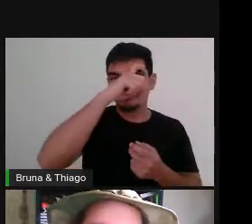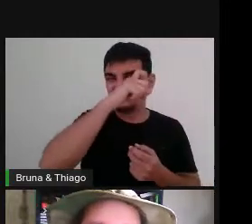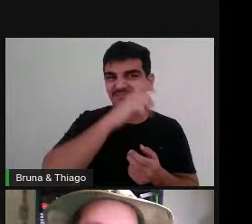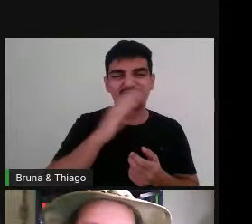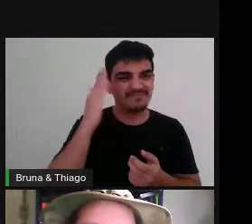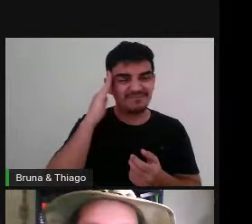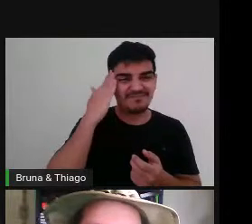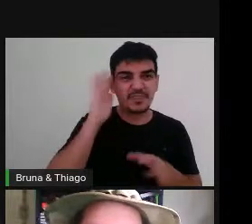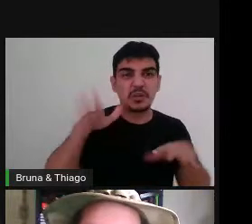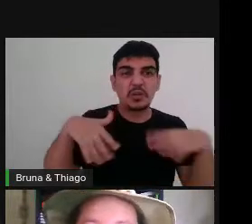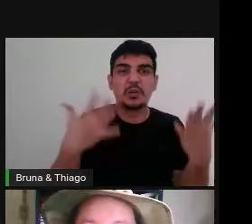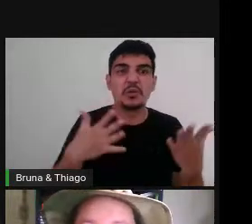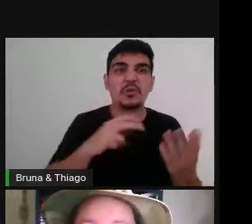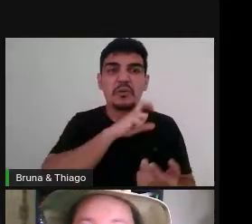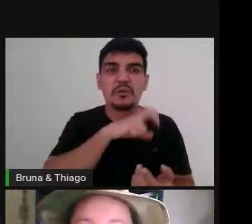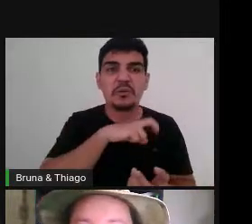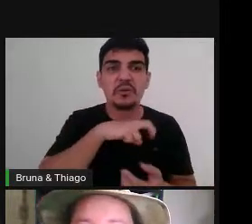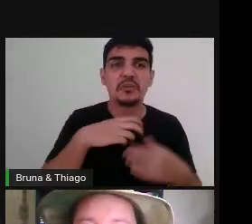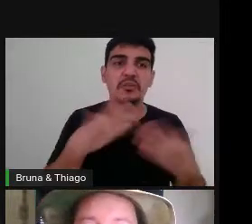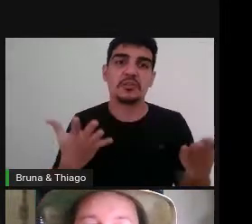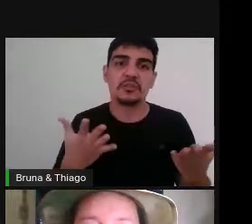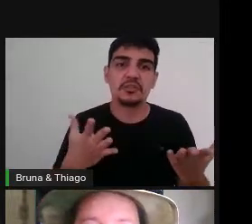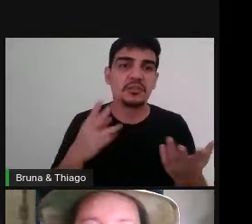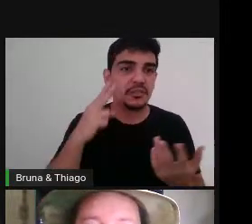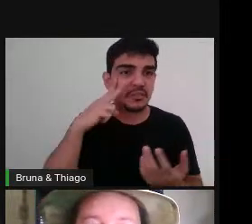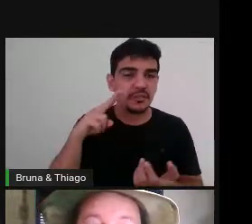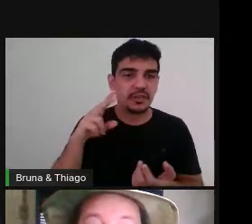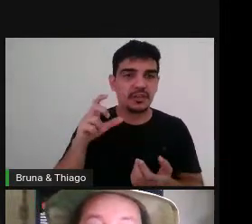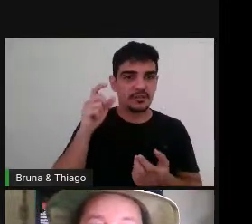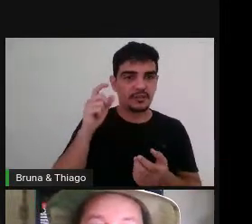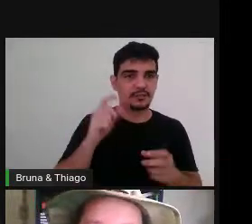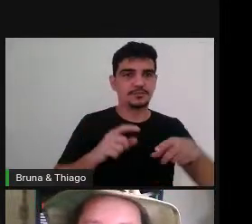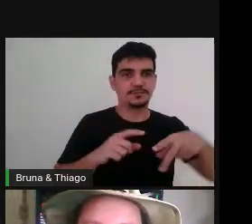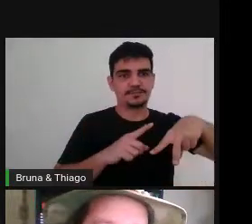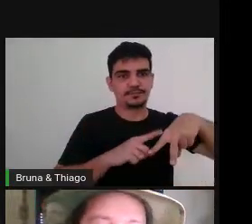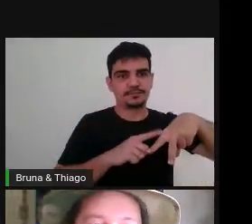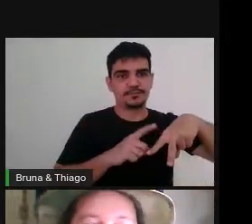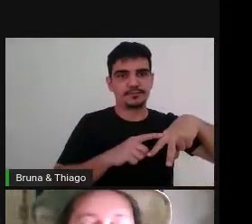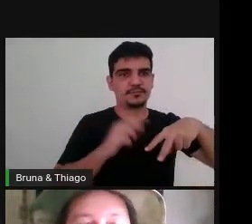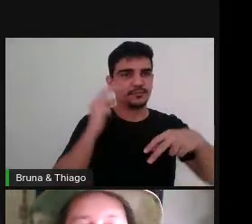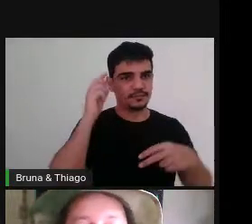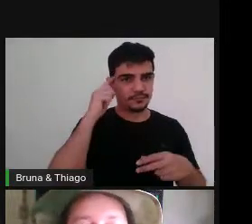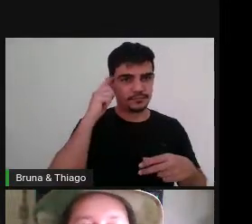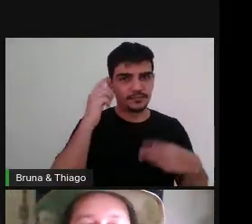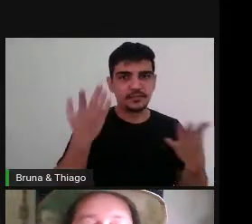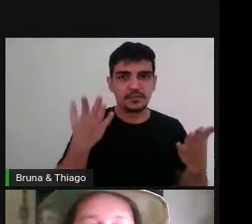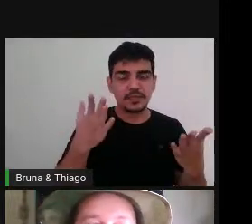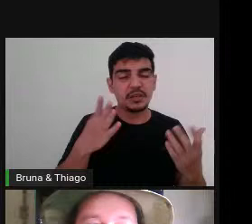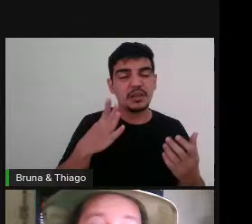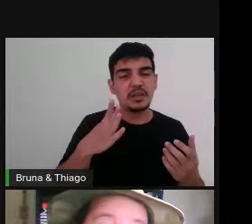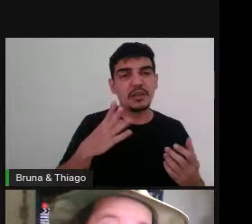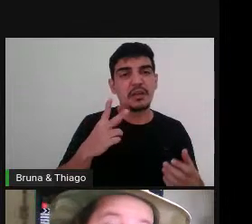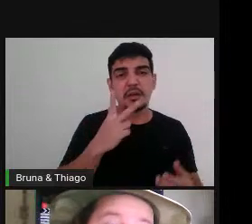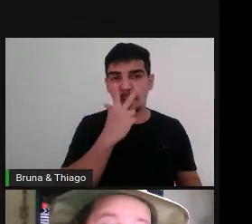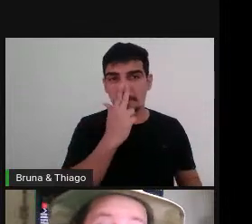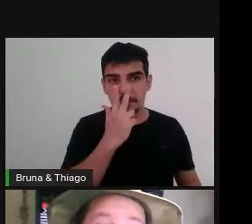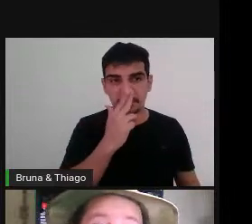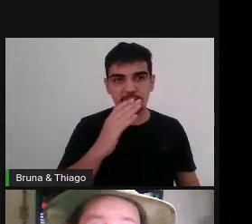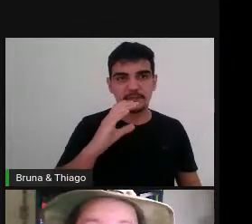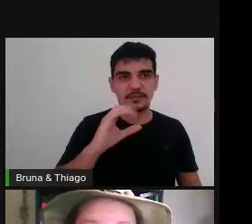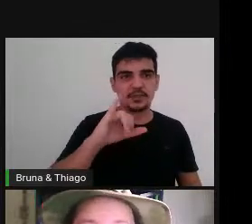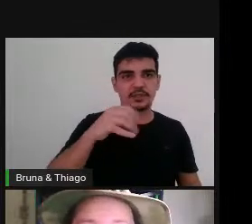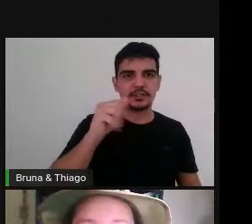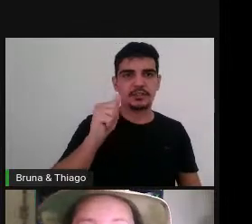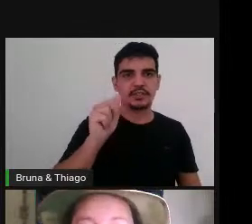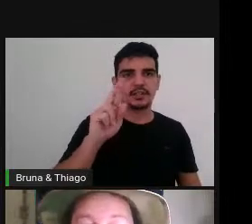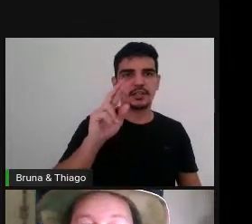animal. Né? Tudo bem que se você olhar ali na cabeça, né, tem algumas características que lembram uma bota, uma jararaca. Mas às vezes o profissional da